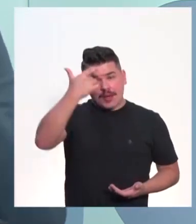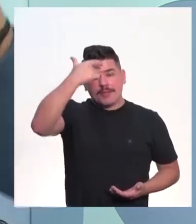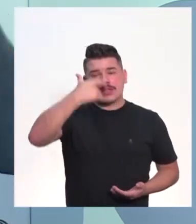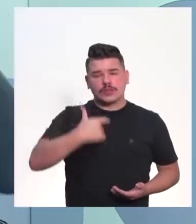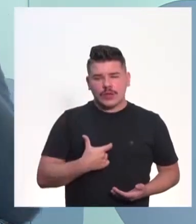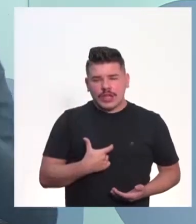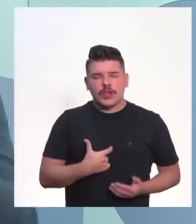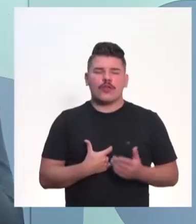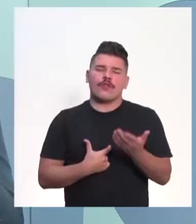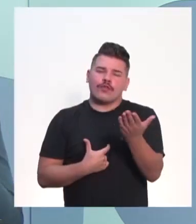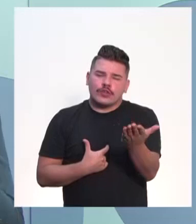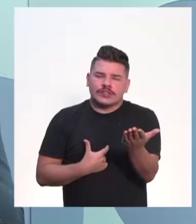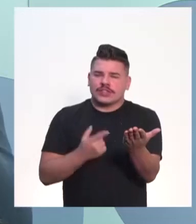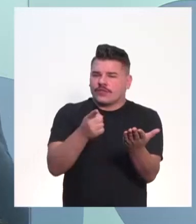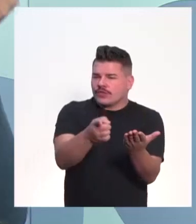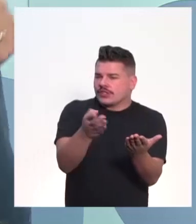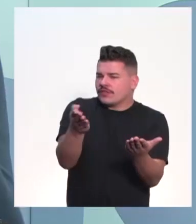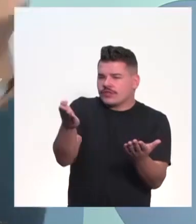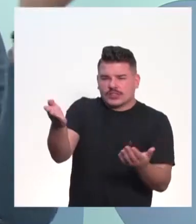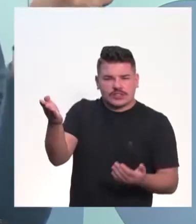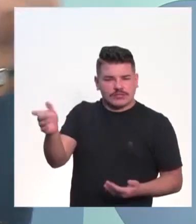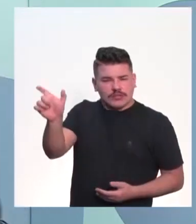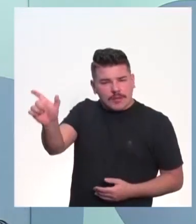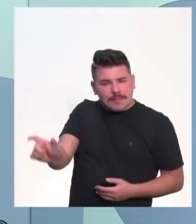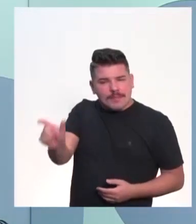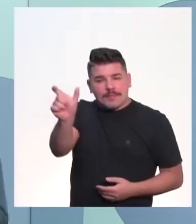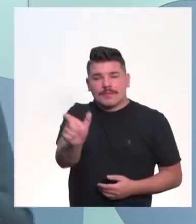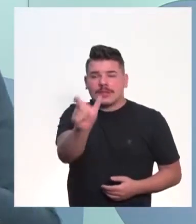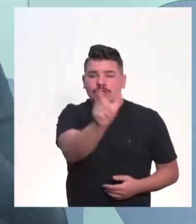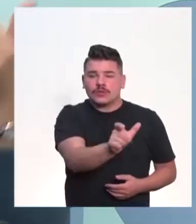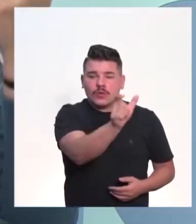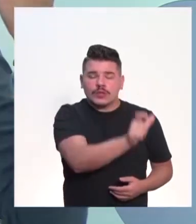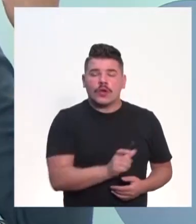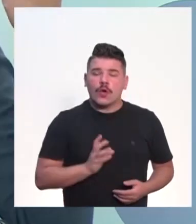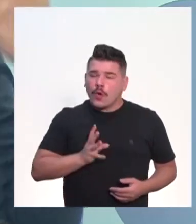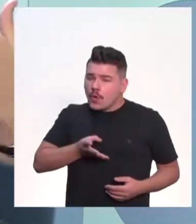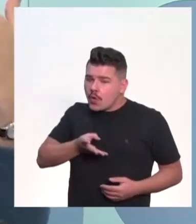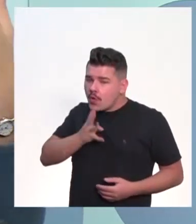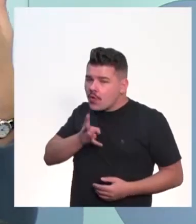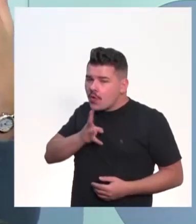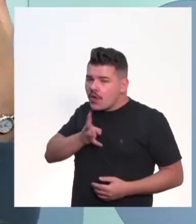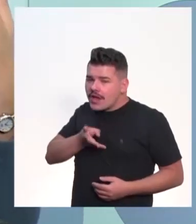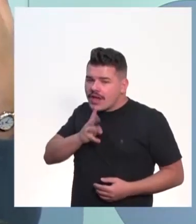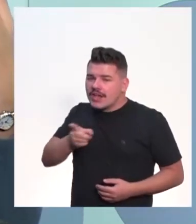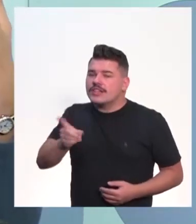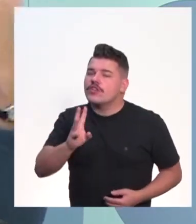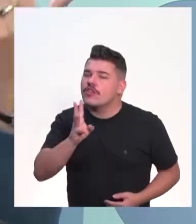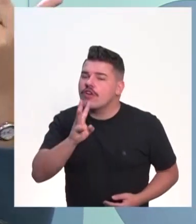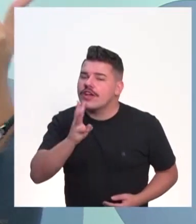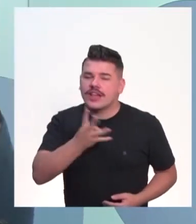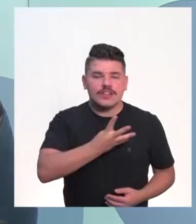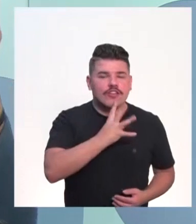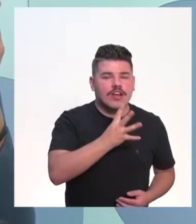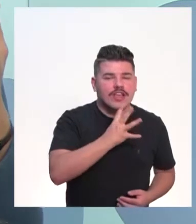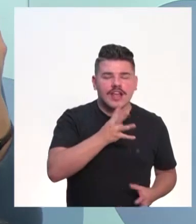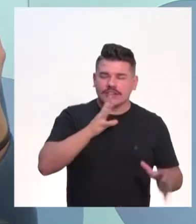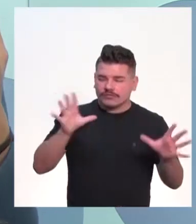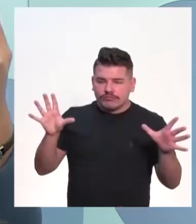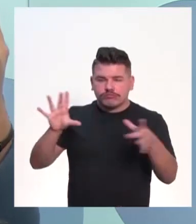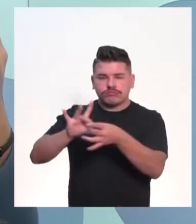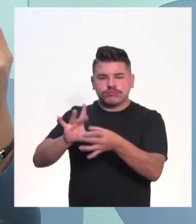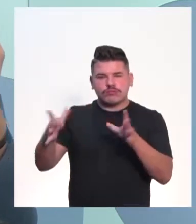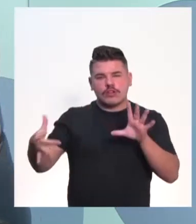sou eu, são vocês, para conectar conhecimentos que a gente já tem anteriores. E muitas vezes